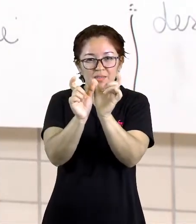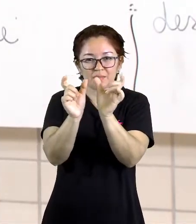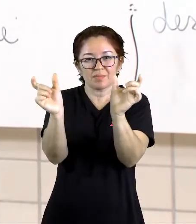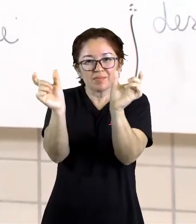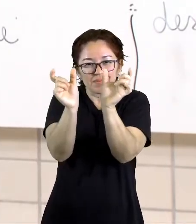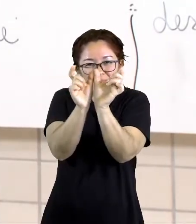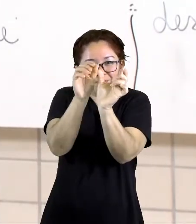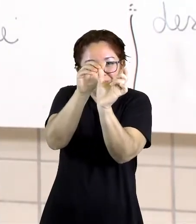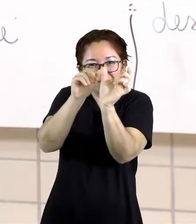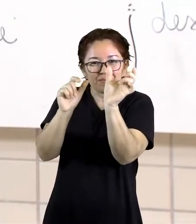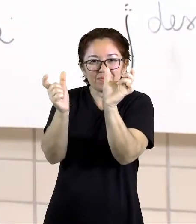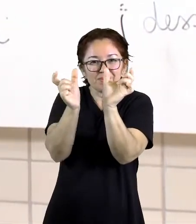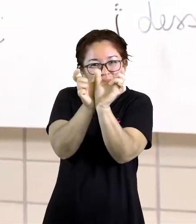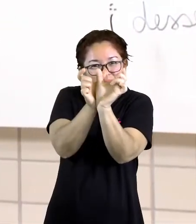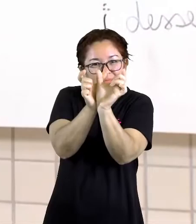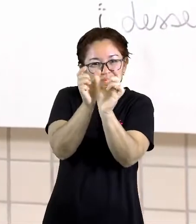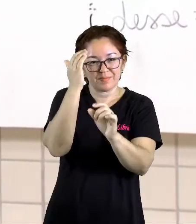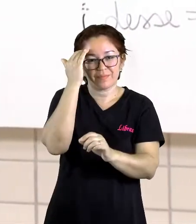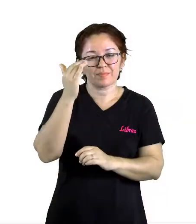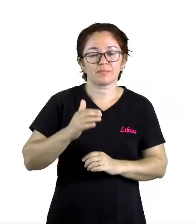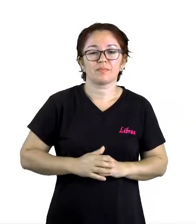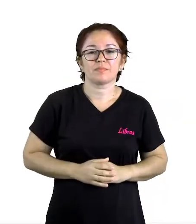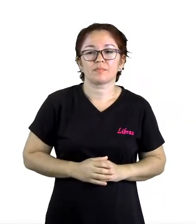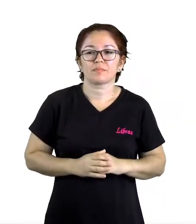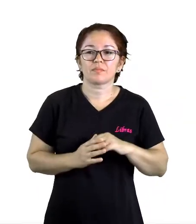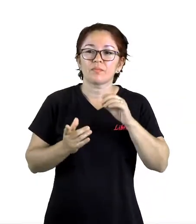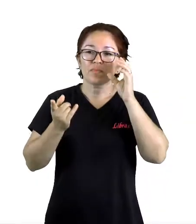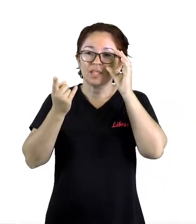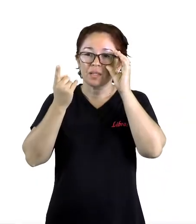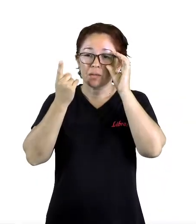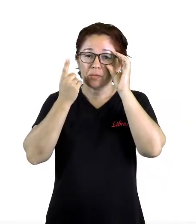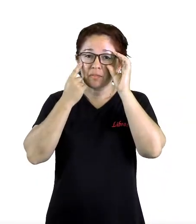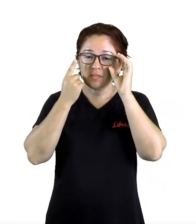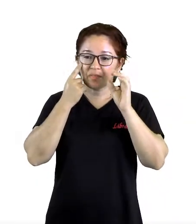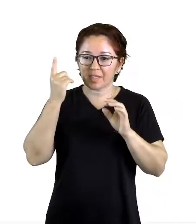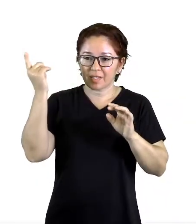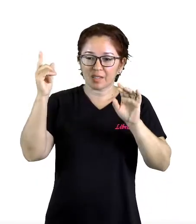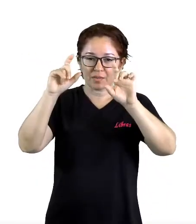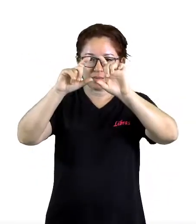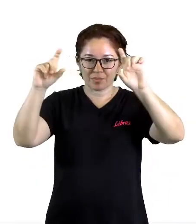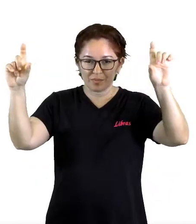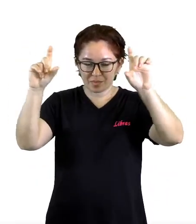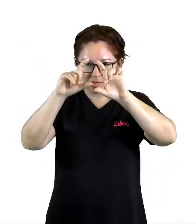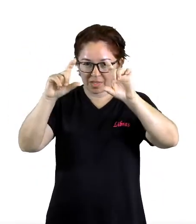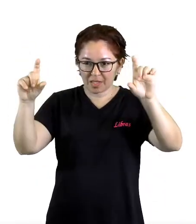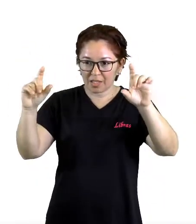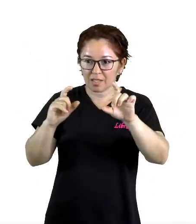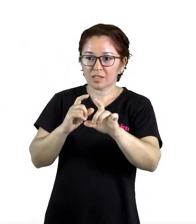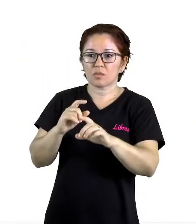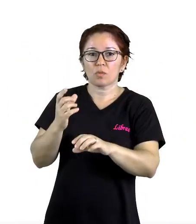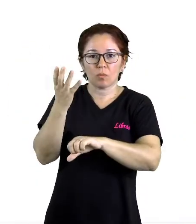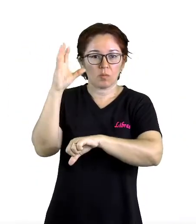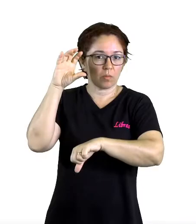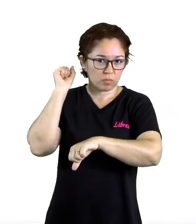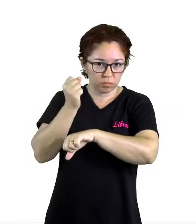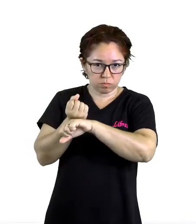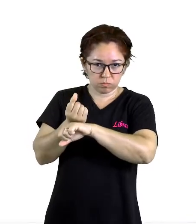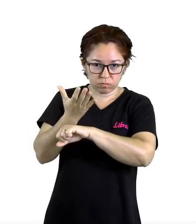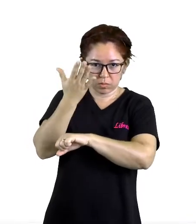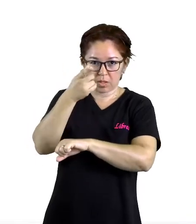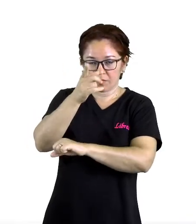Observe um trecho retirado do texto sobre podcast e identifique as preposições utilizadas.